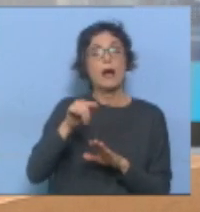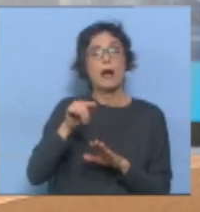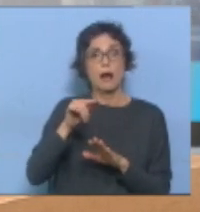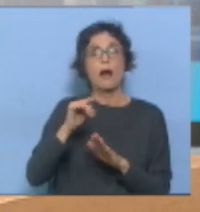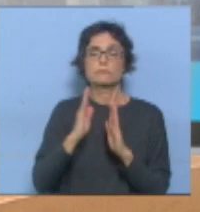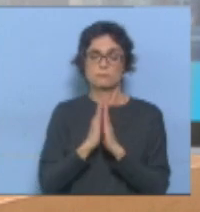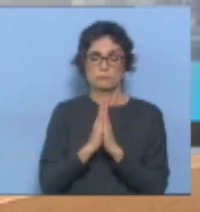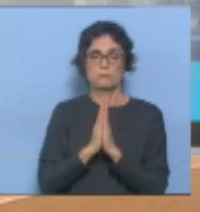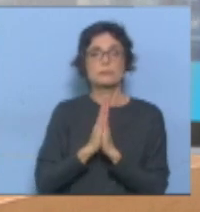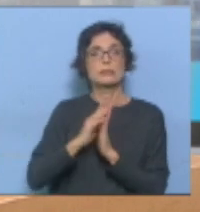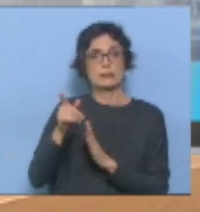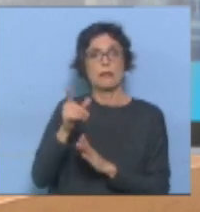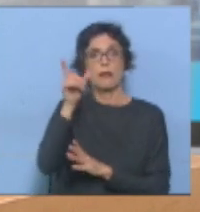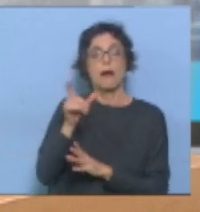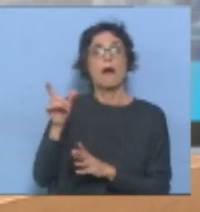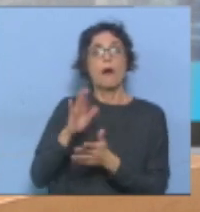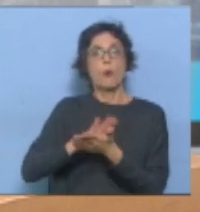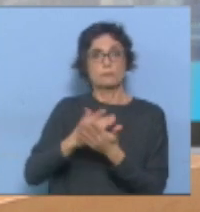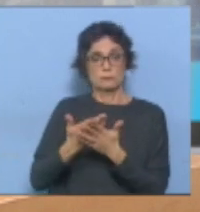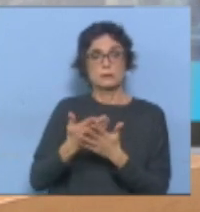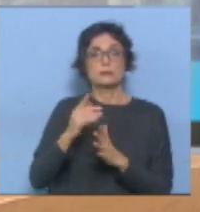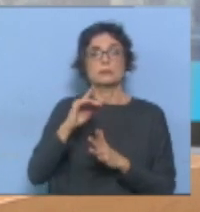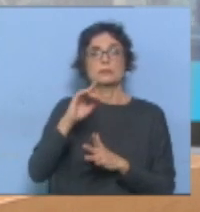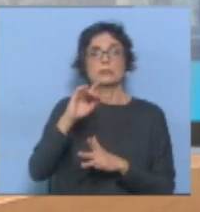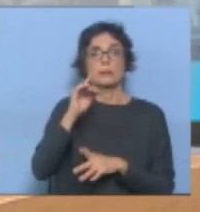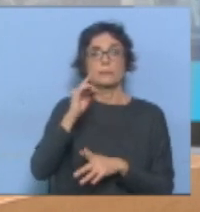tradutores de língua gestual em Telheiras.